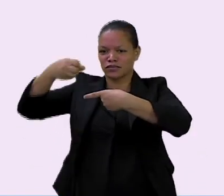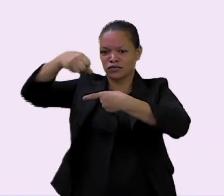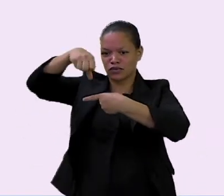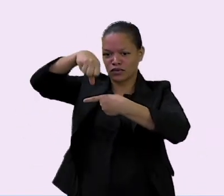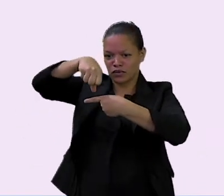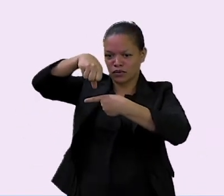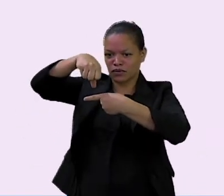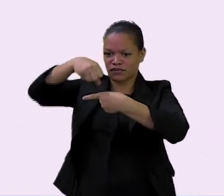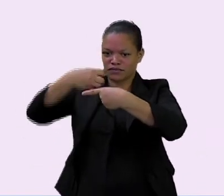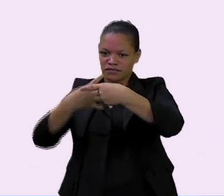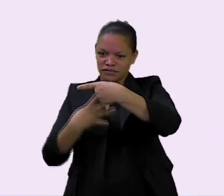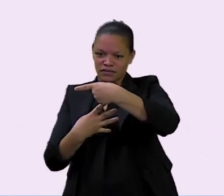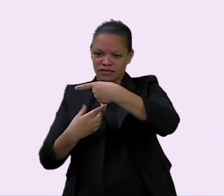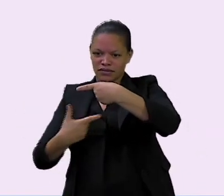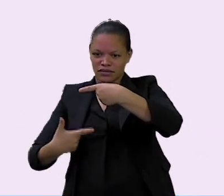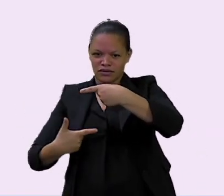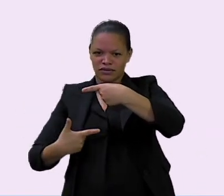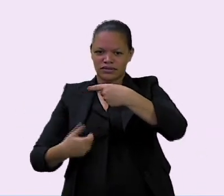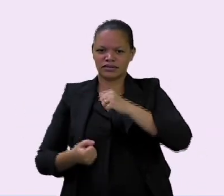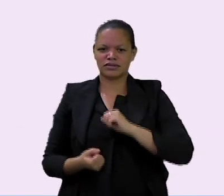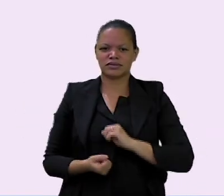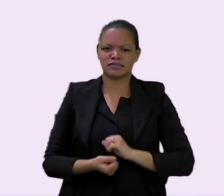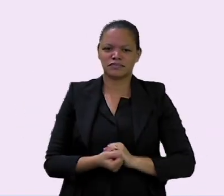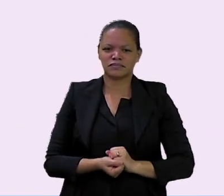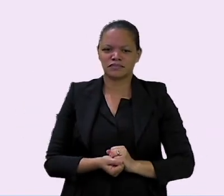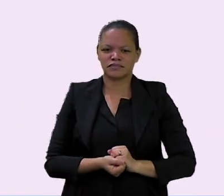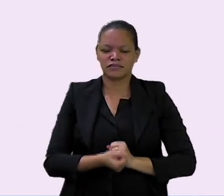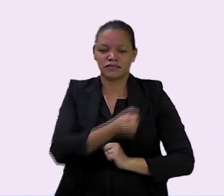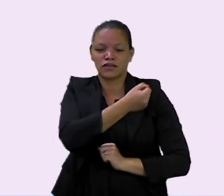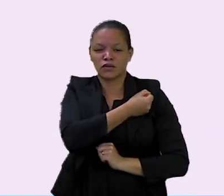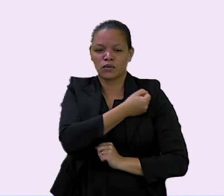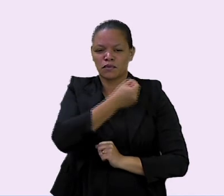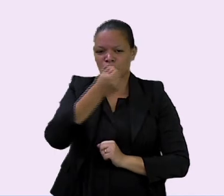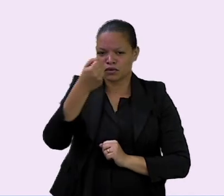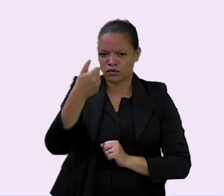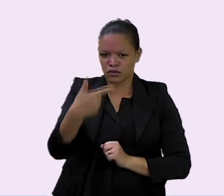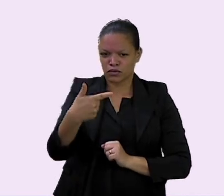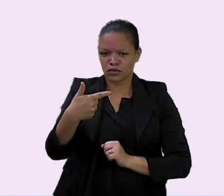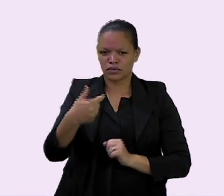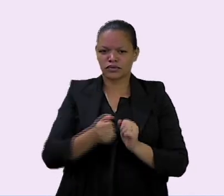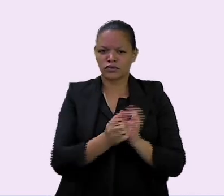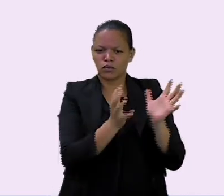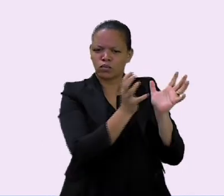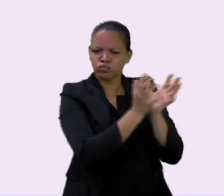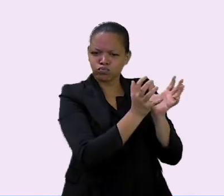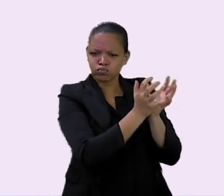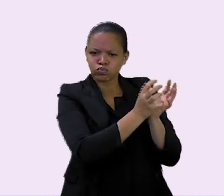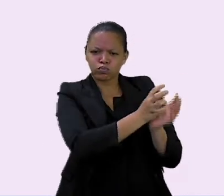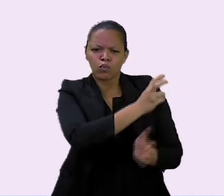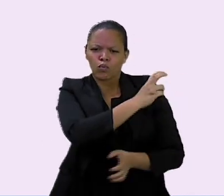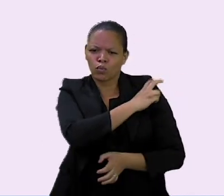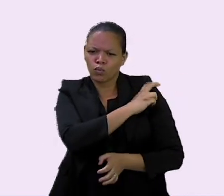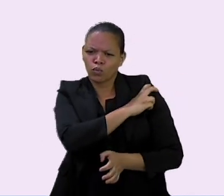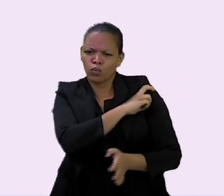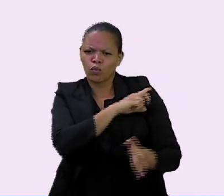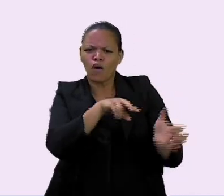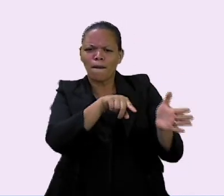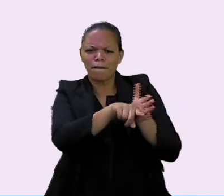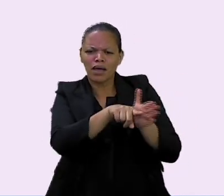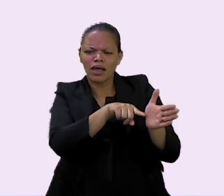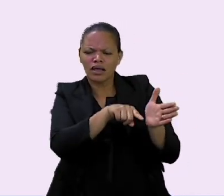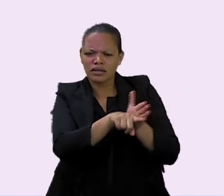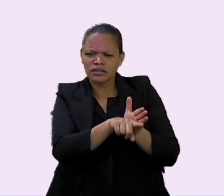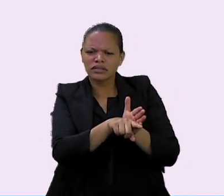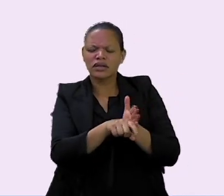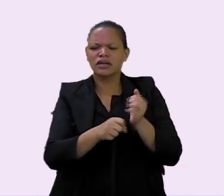B. 2. Em uma turma de 5º ano, foi feita uma pesquisa sobre o meio de